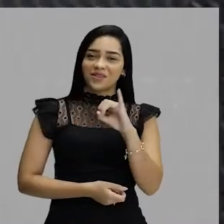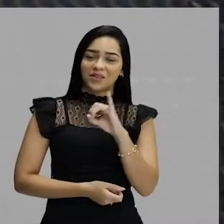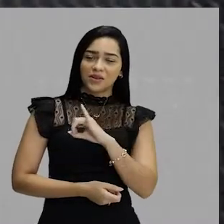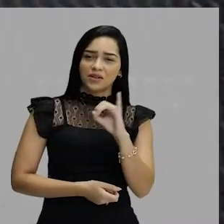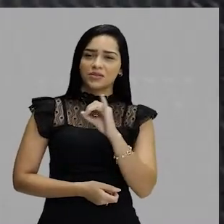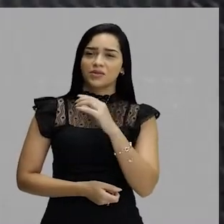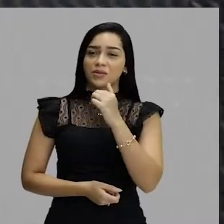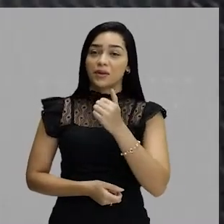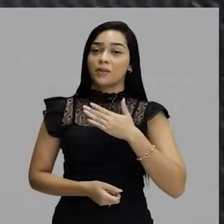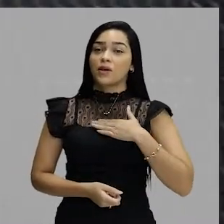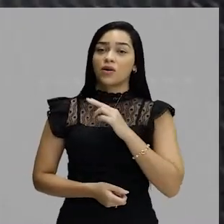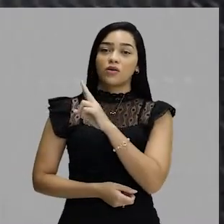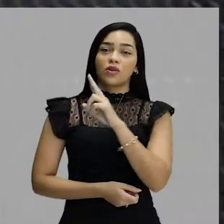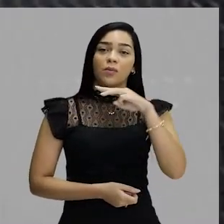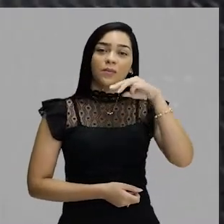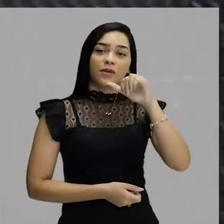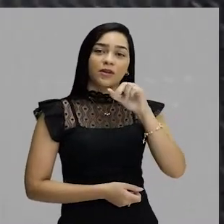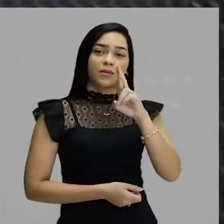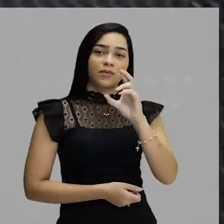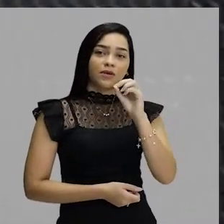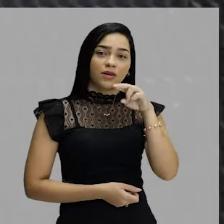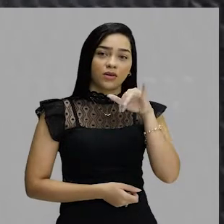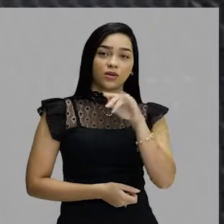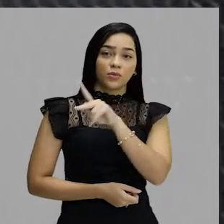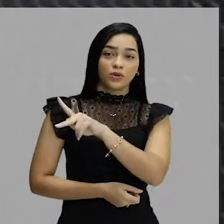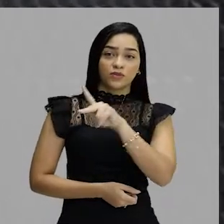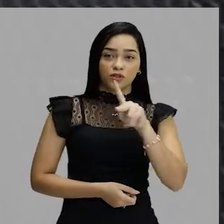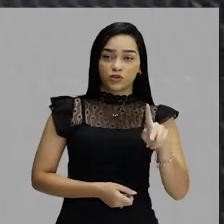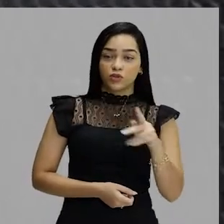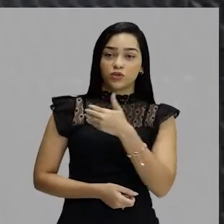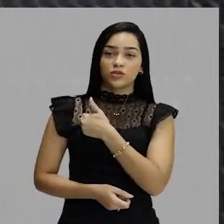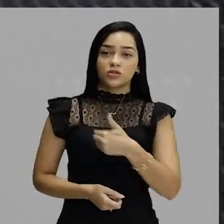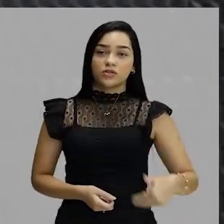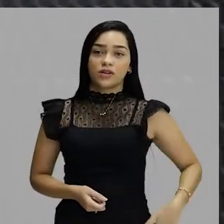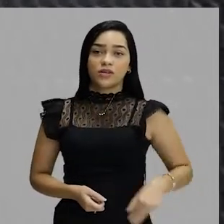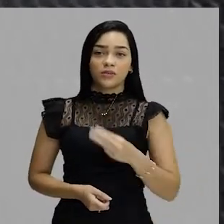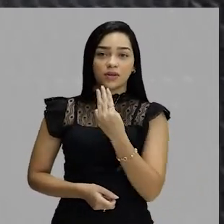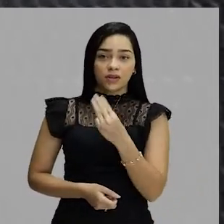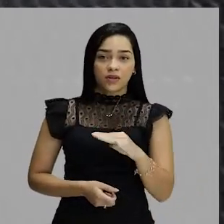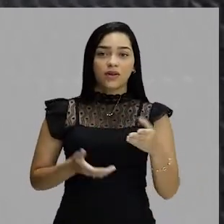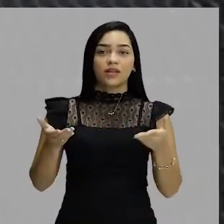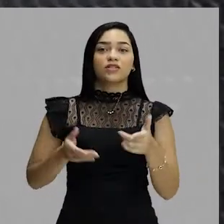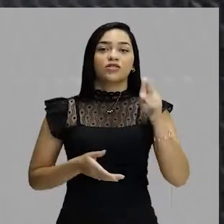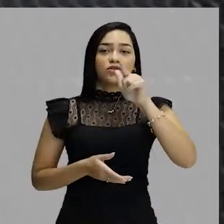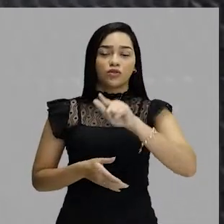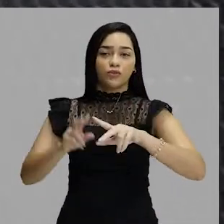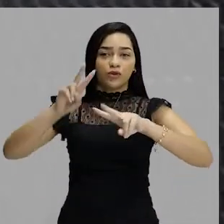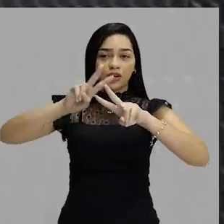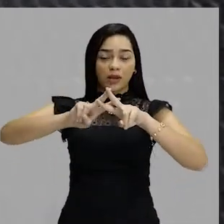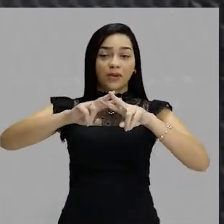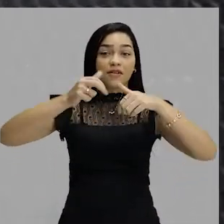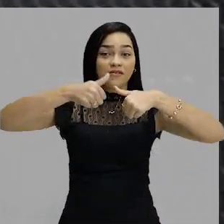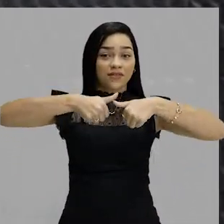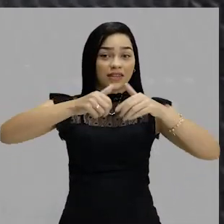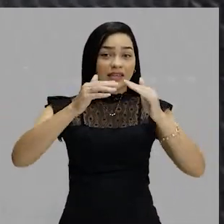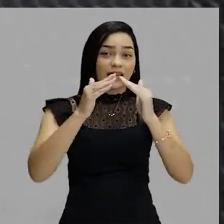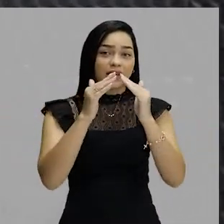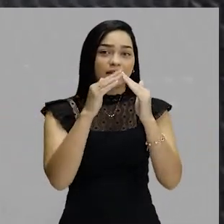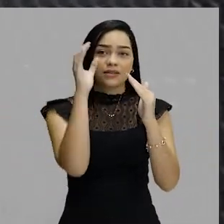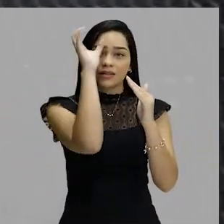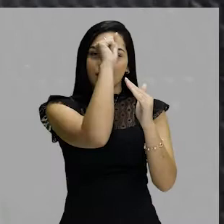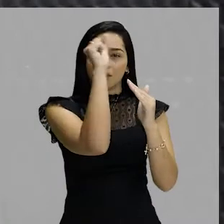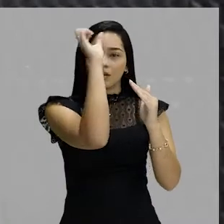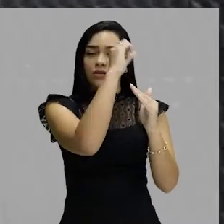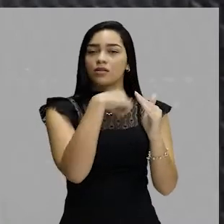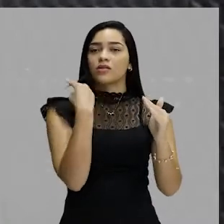pessoal, aqui é Maroni Beck, professor de matemática da Rede Estadual do Audicino. Estamos aqui novamente no programa Hashtag Fica em Casa Aprendendo, para a